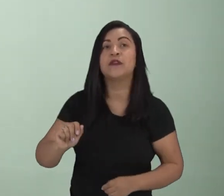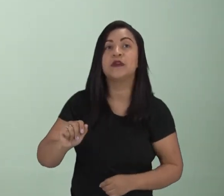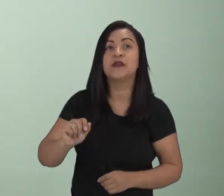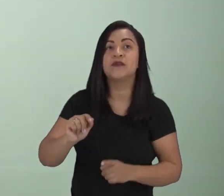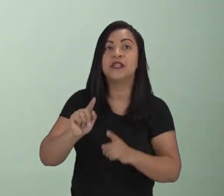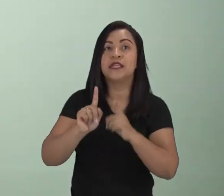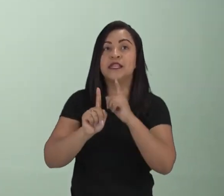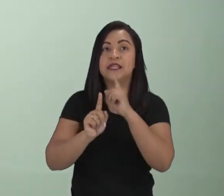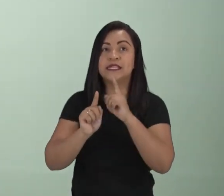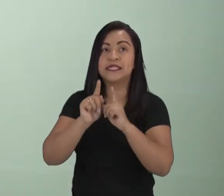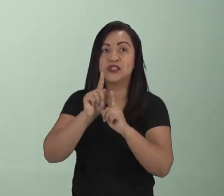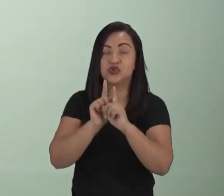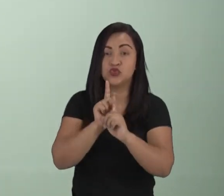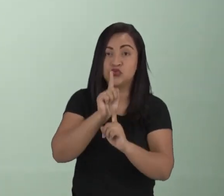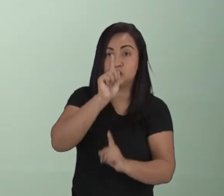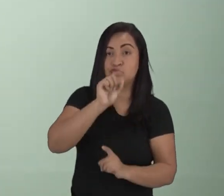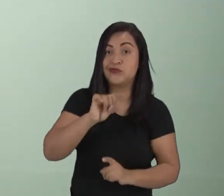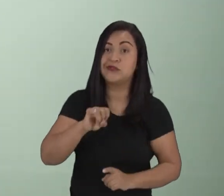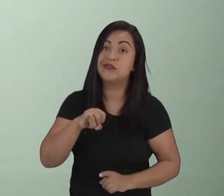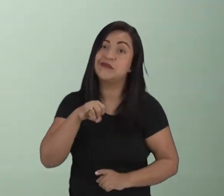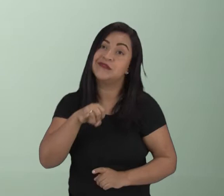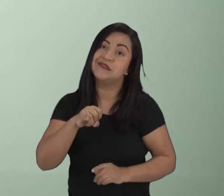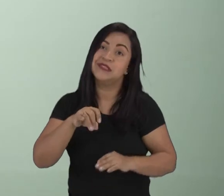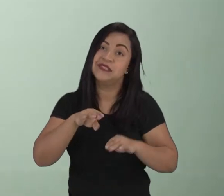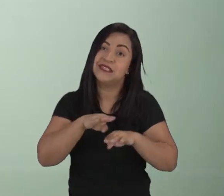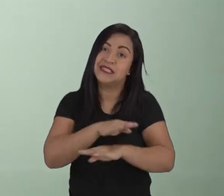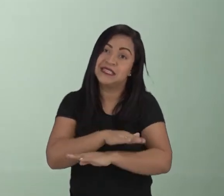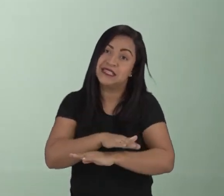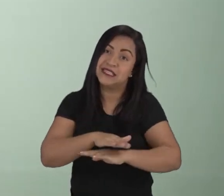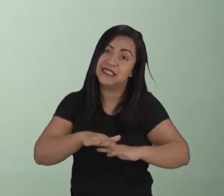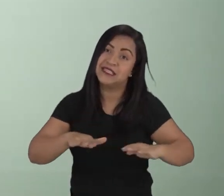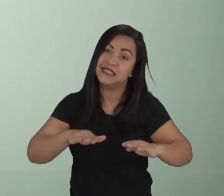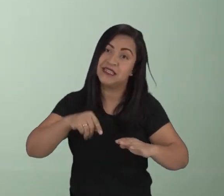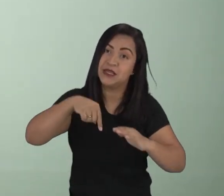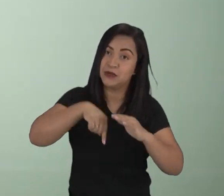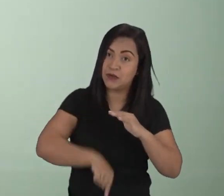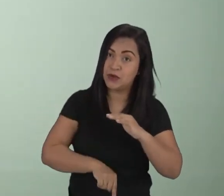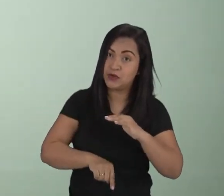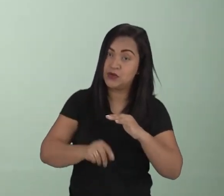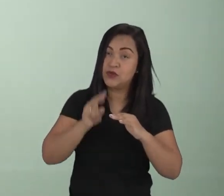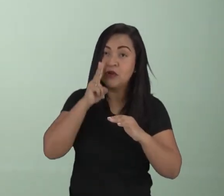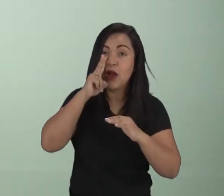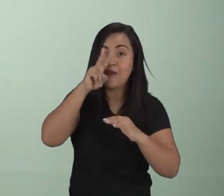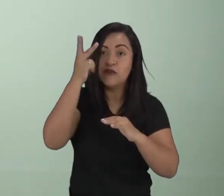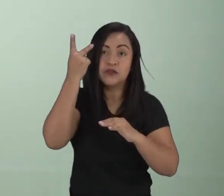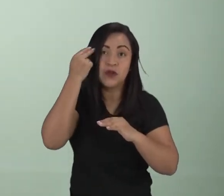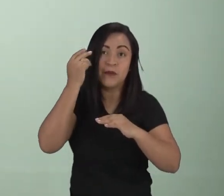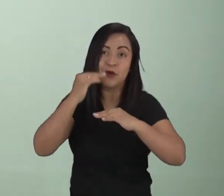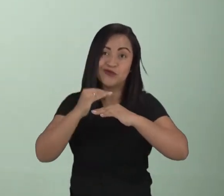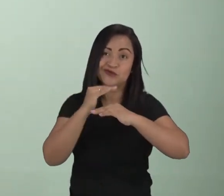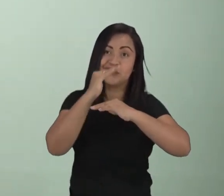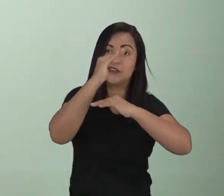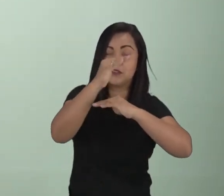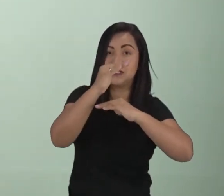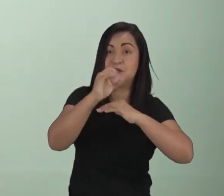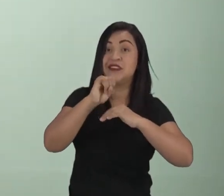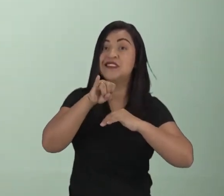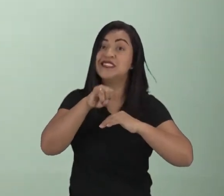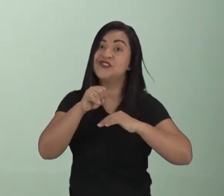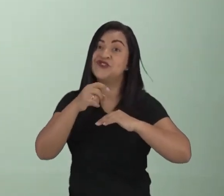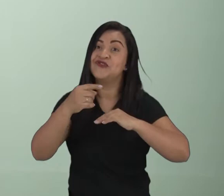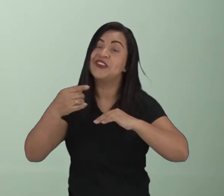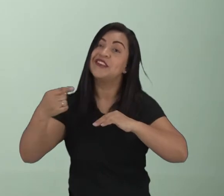à superfície. Então, se a superfície está embaixo, a força normal estará para cima. Se a superfície estiver na